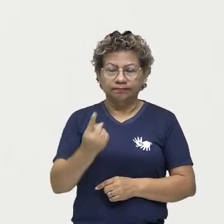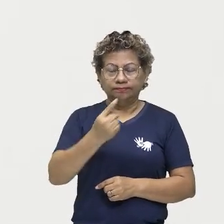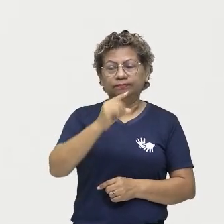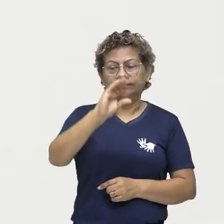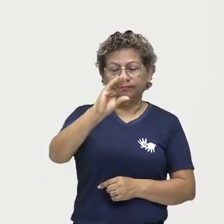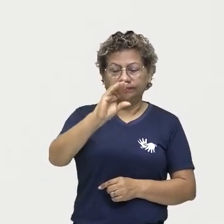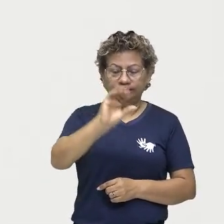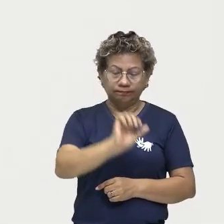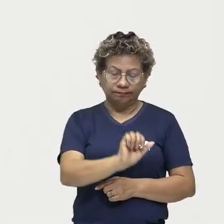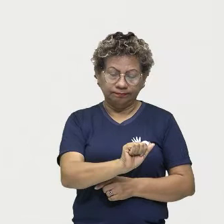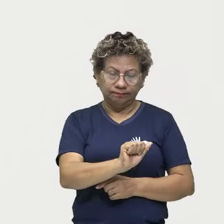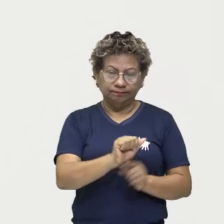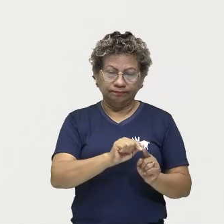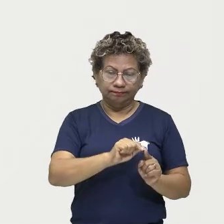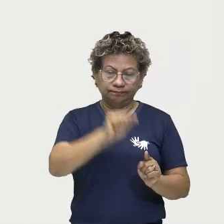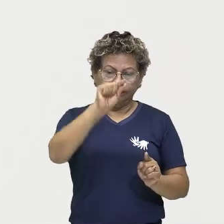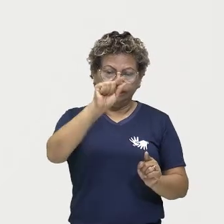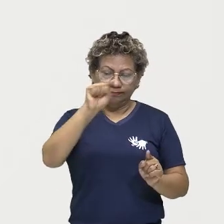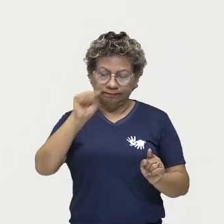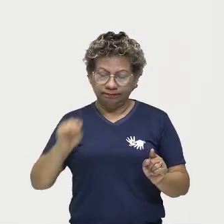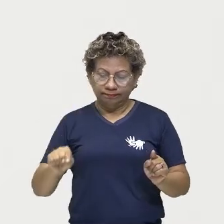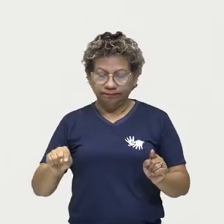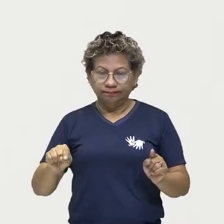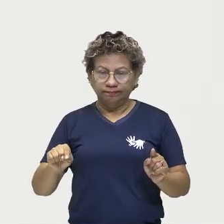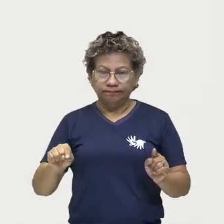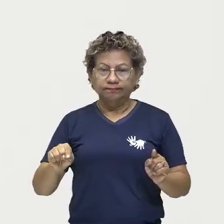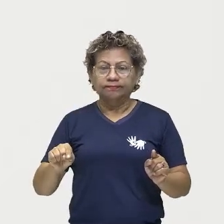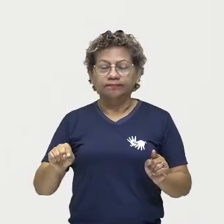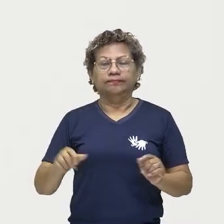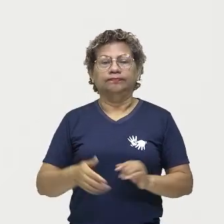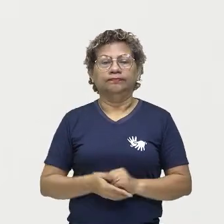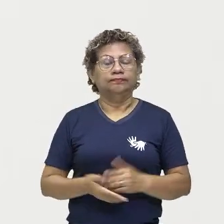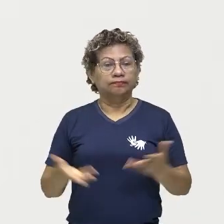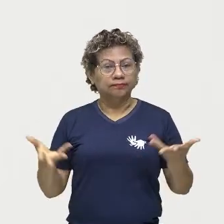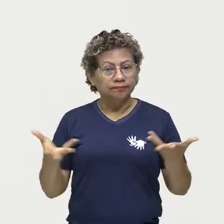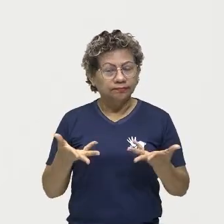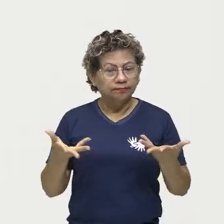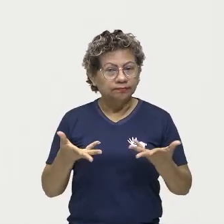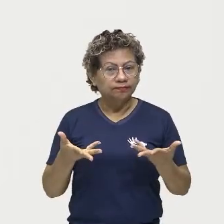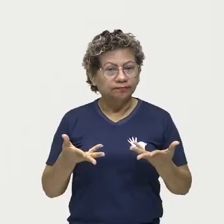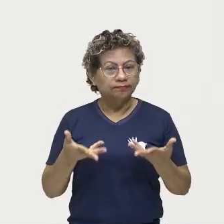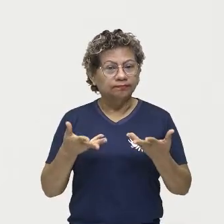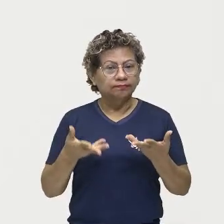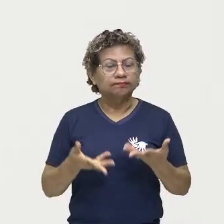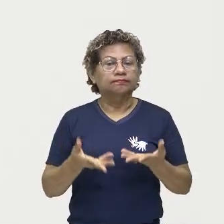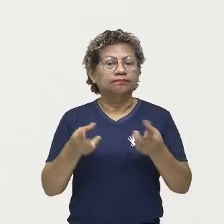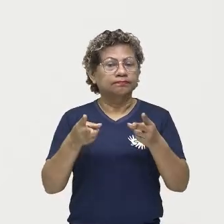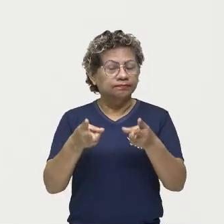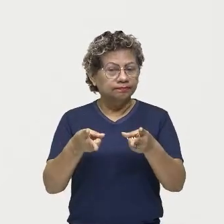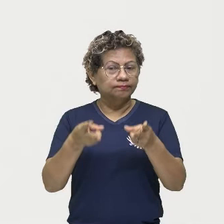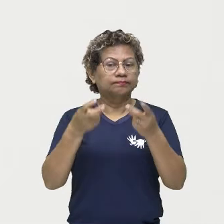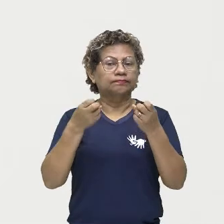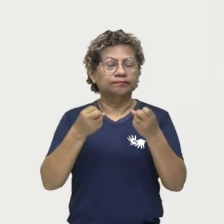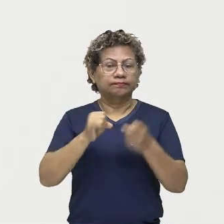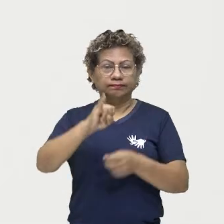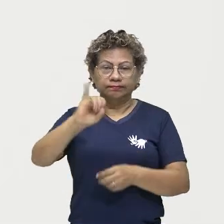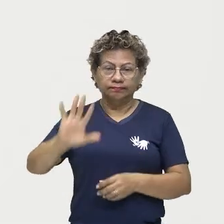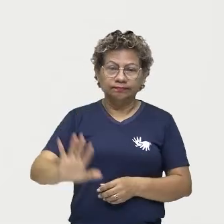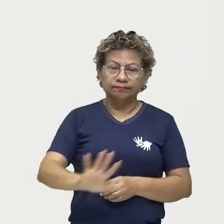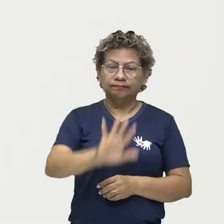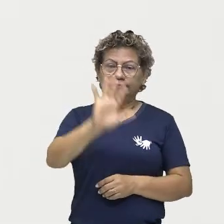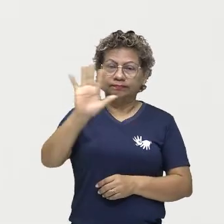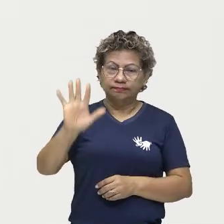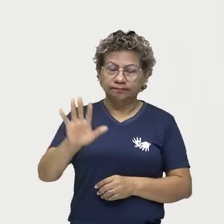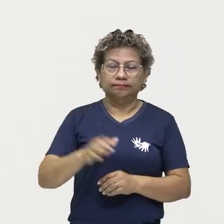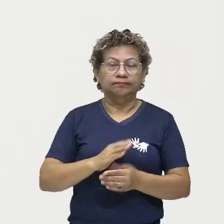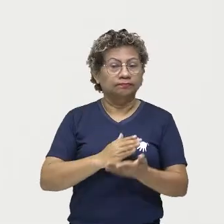agora temos uma observação com relação ao nosso ortocentro.